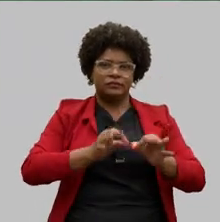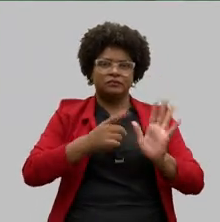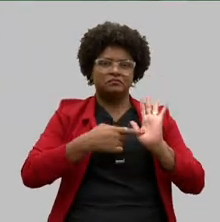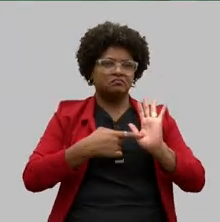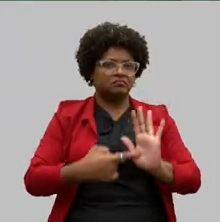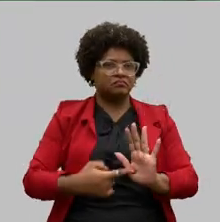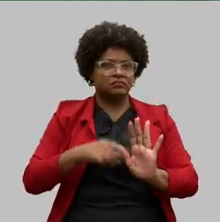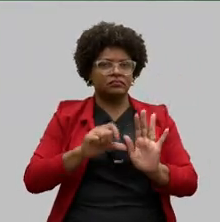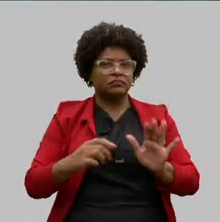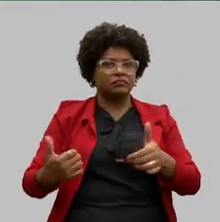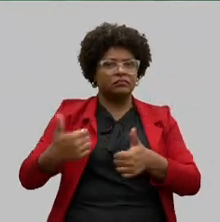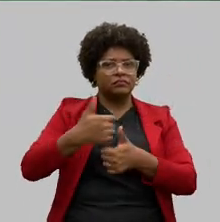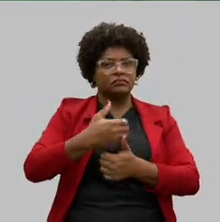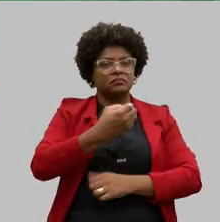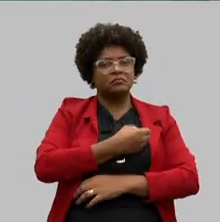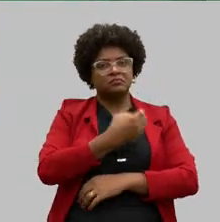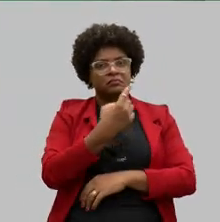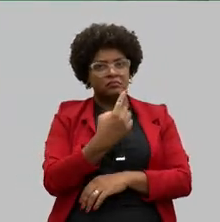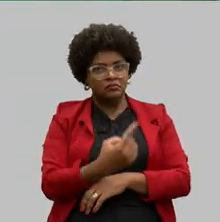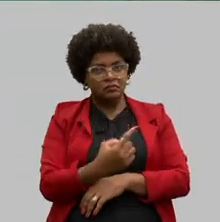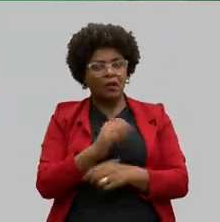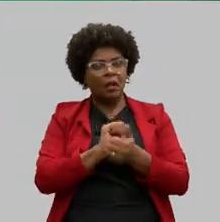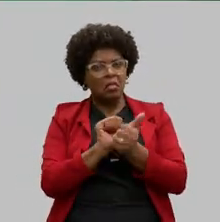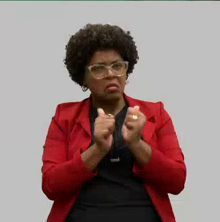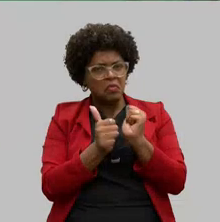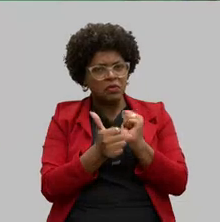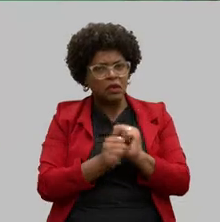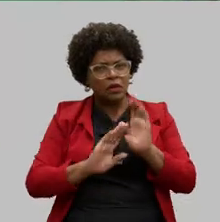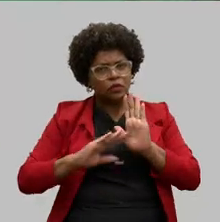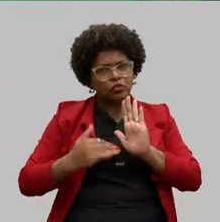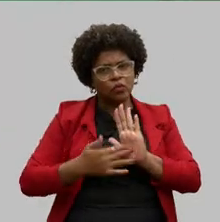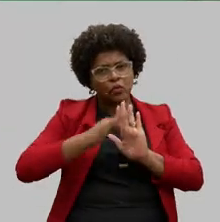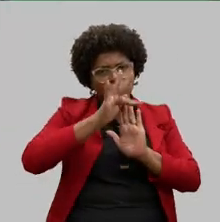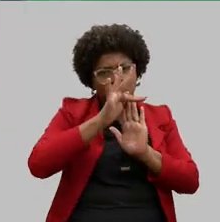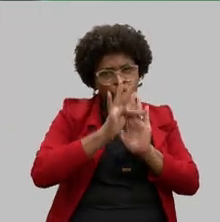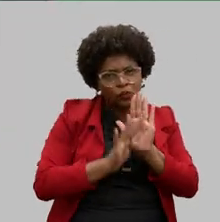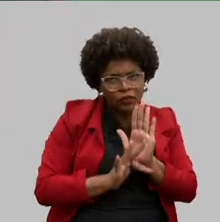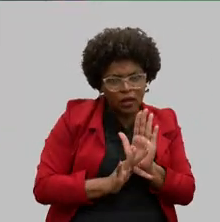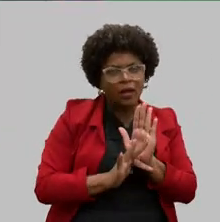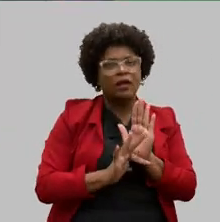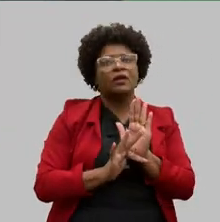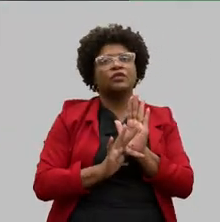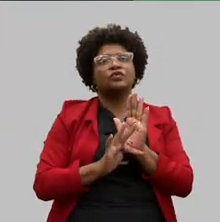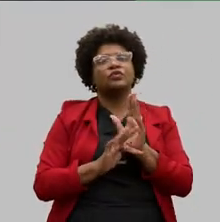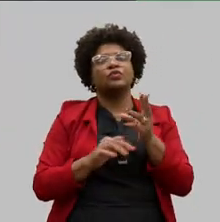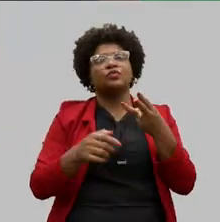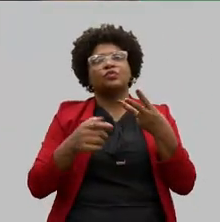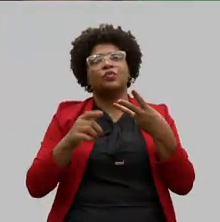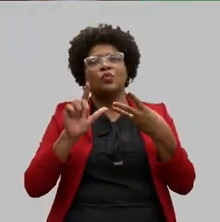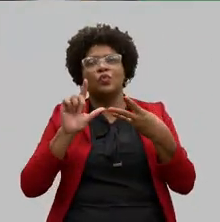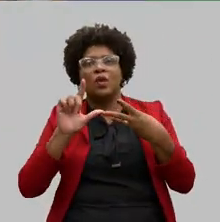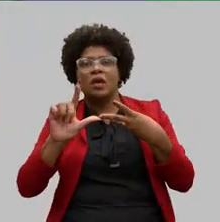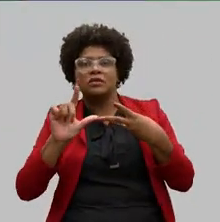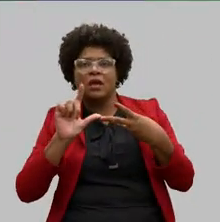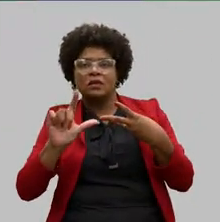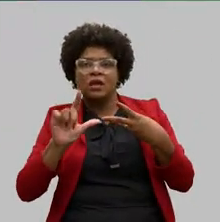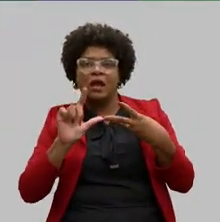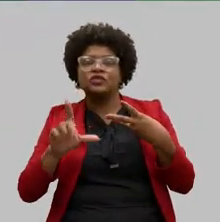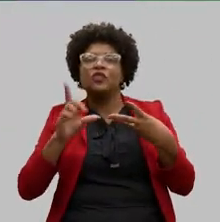o substitutivo número um adequando a redação da propos ão técnica Legislativa a comissão de